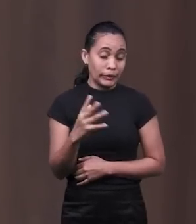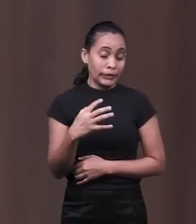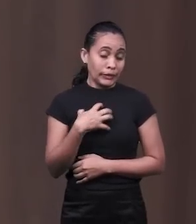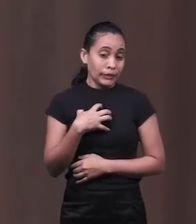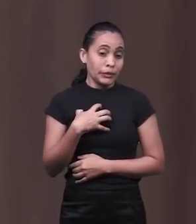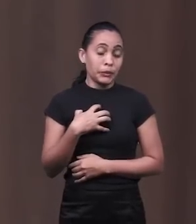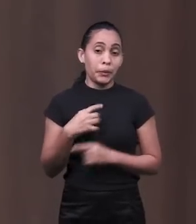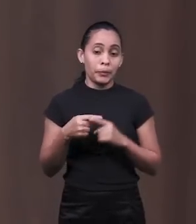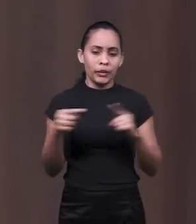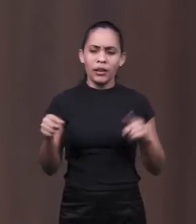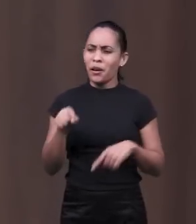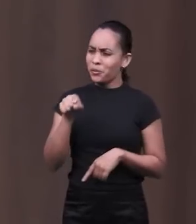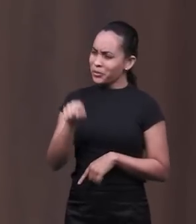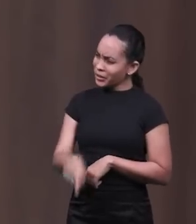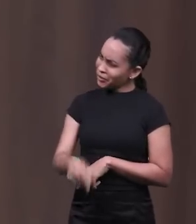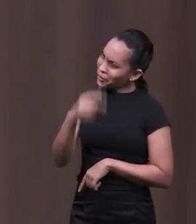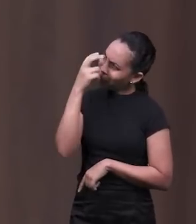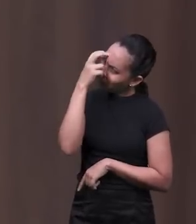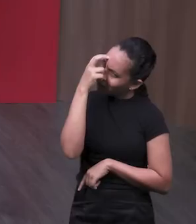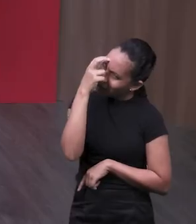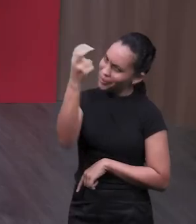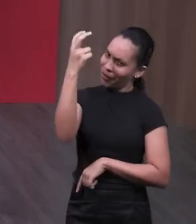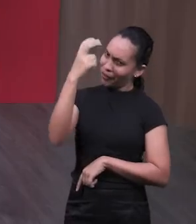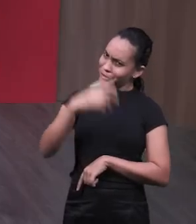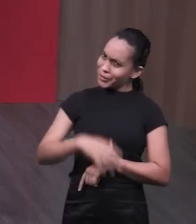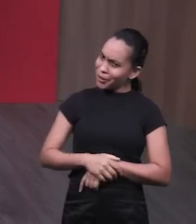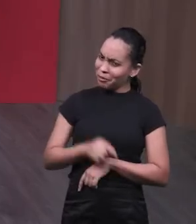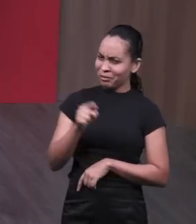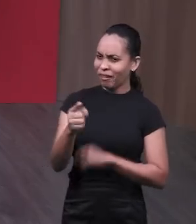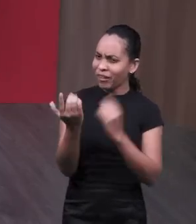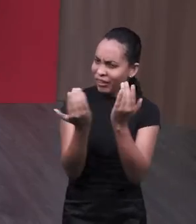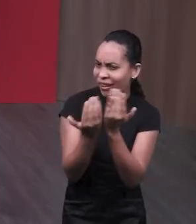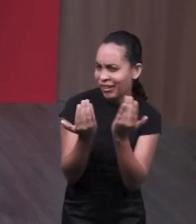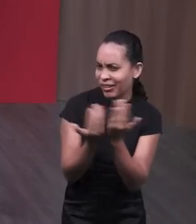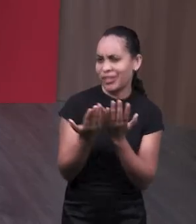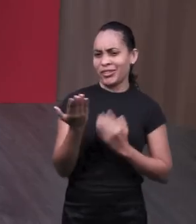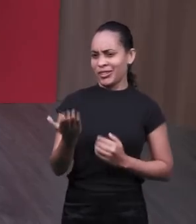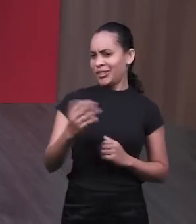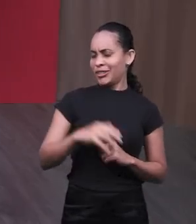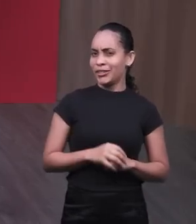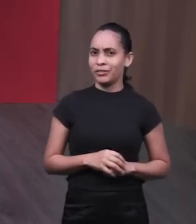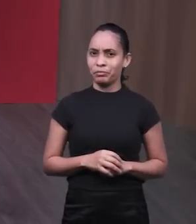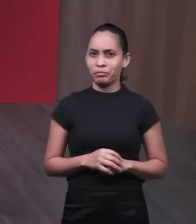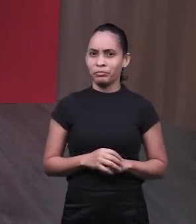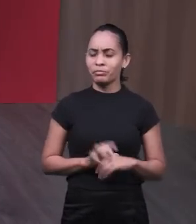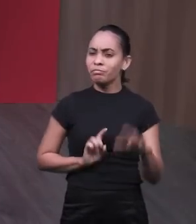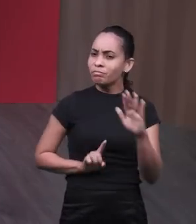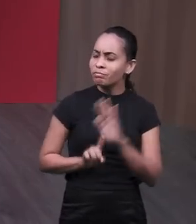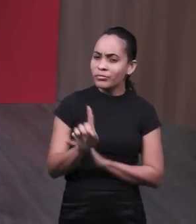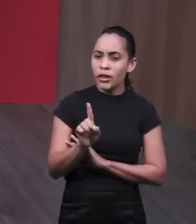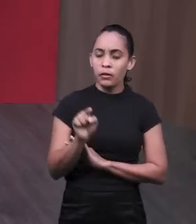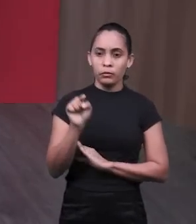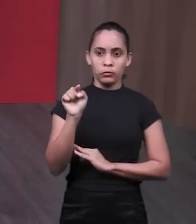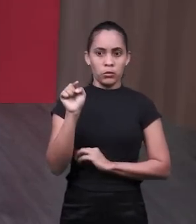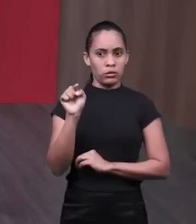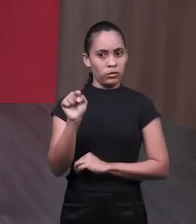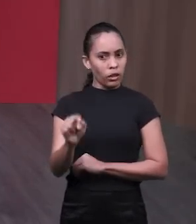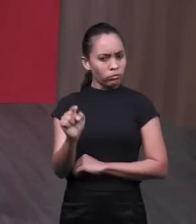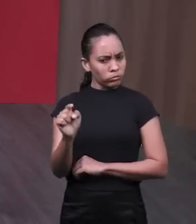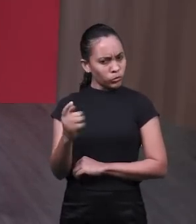Mas você é tão inteligente, a expressão até, você é tão inteligente para ser crente? Você tem